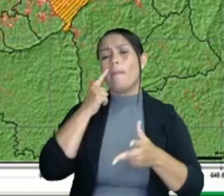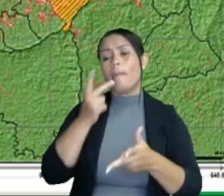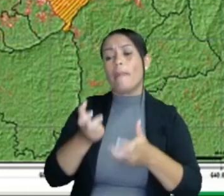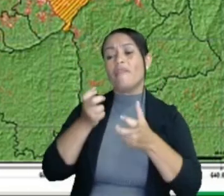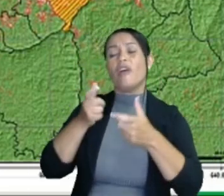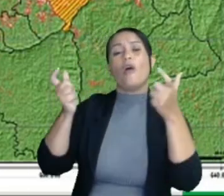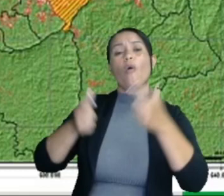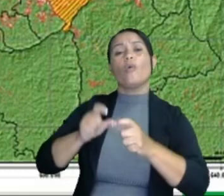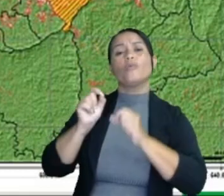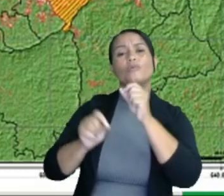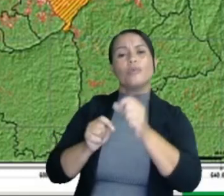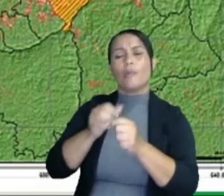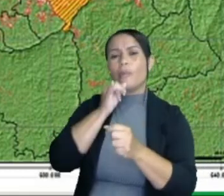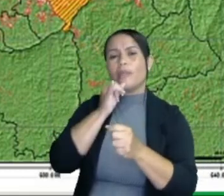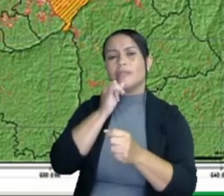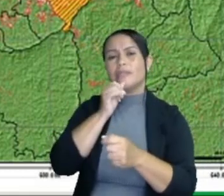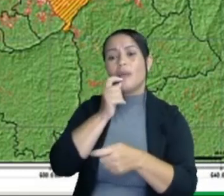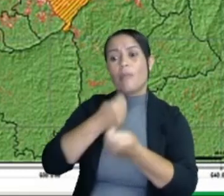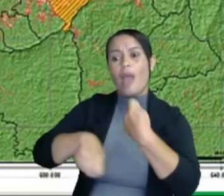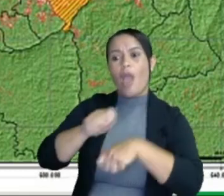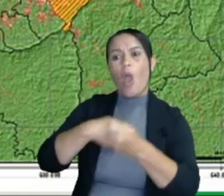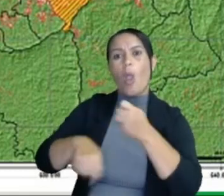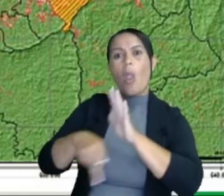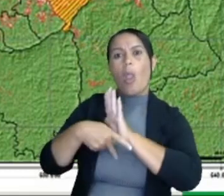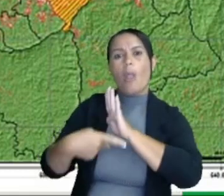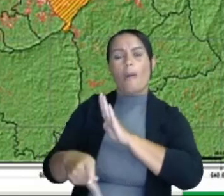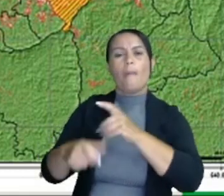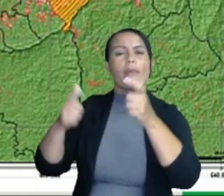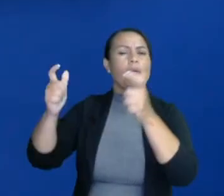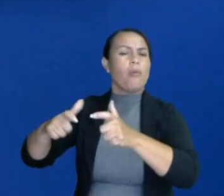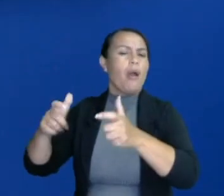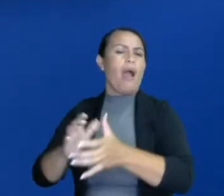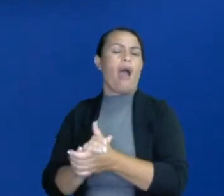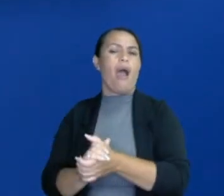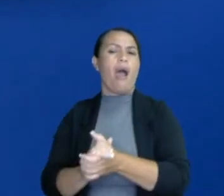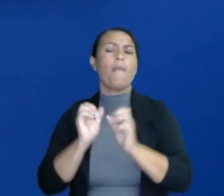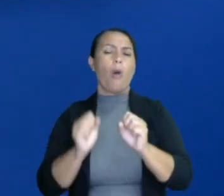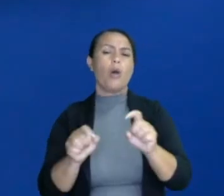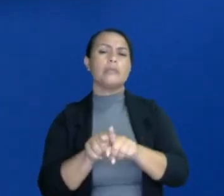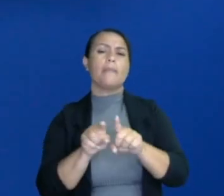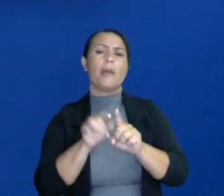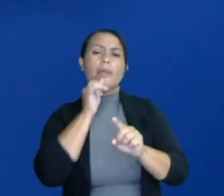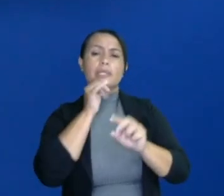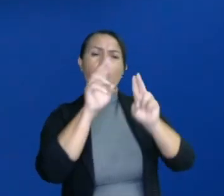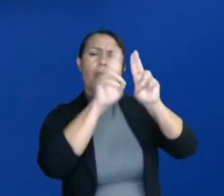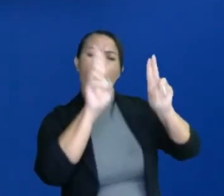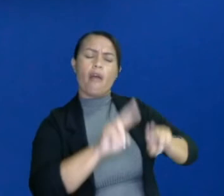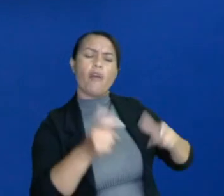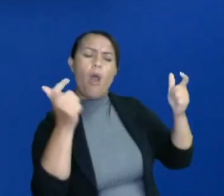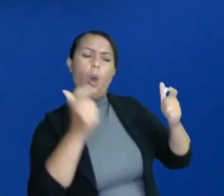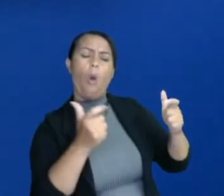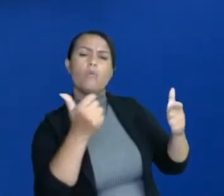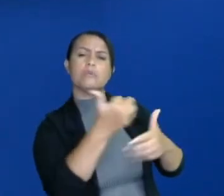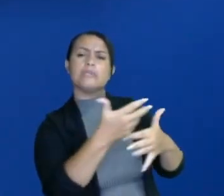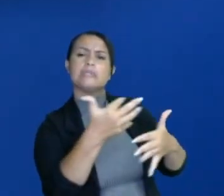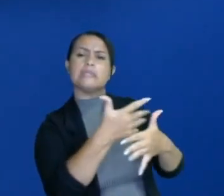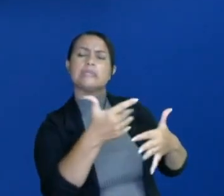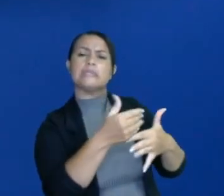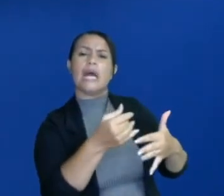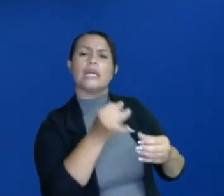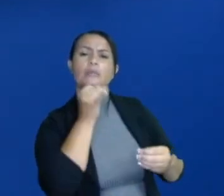quais são as atividades econômicas mais recorrentes em determinado lugar. A gente pode, por exemplo, ver quais são as cidades, né? A